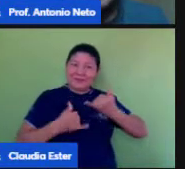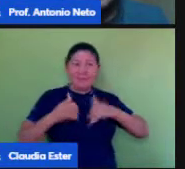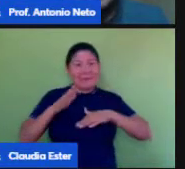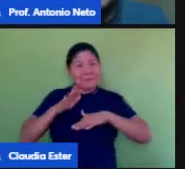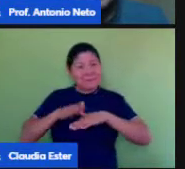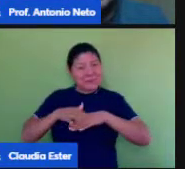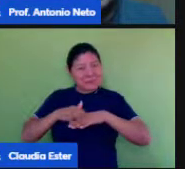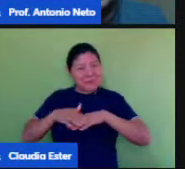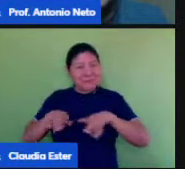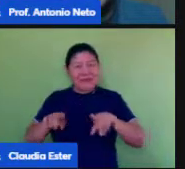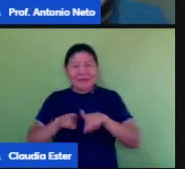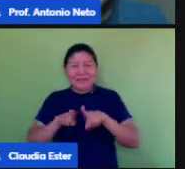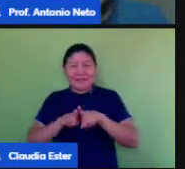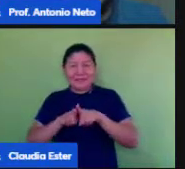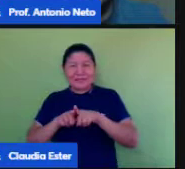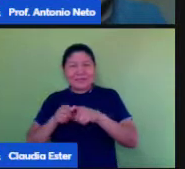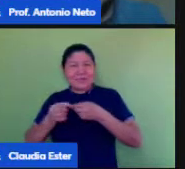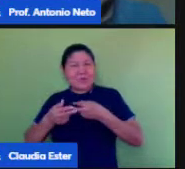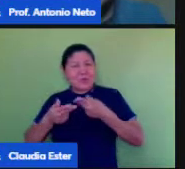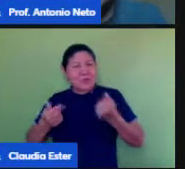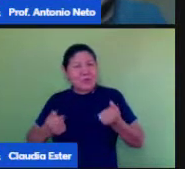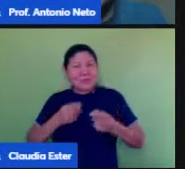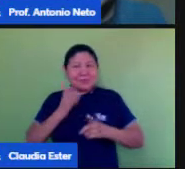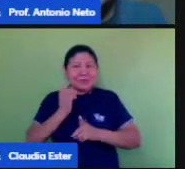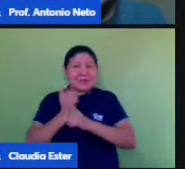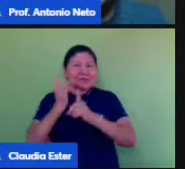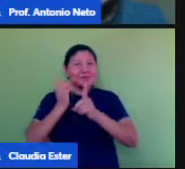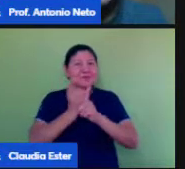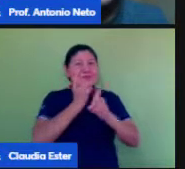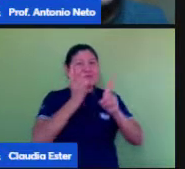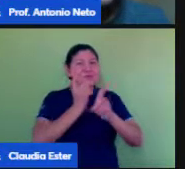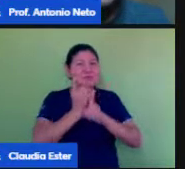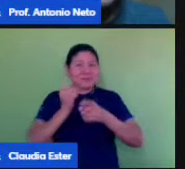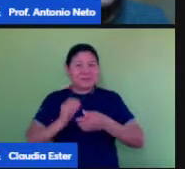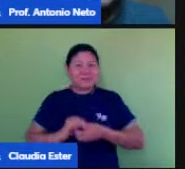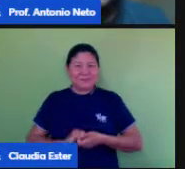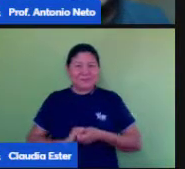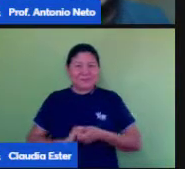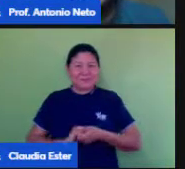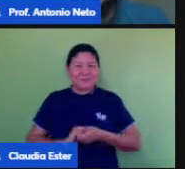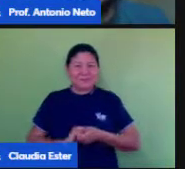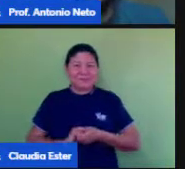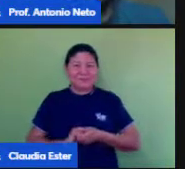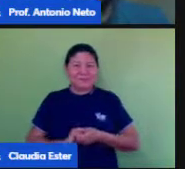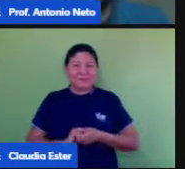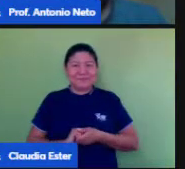trazendo enigmas e fazendo contas. Próximo slide.